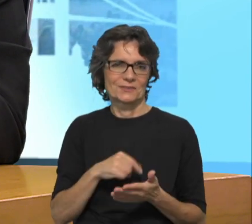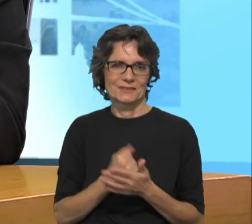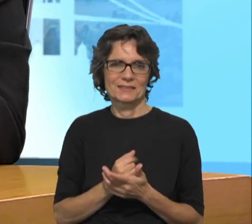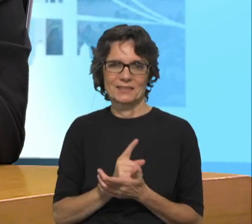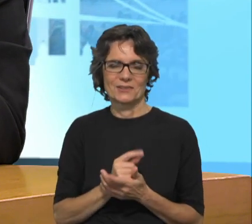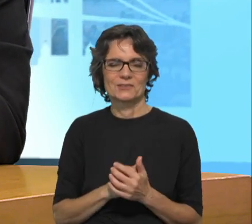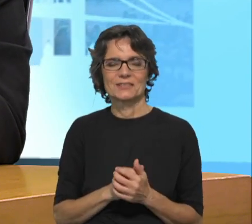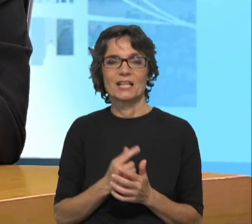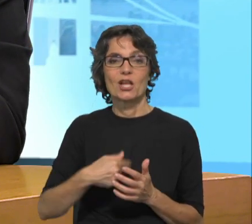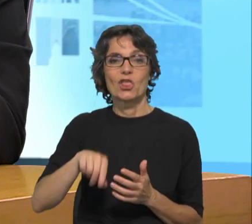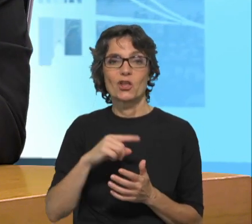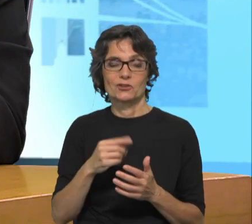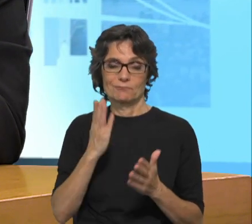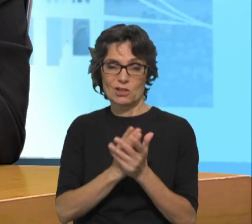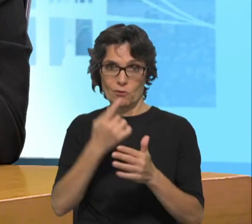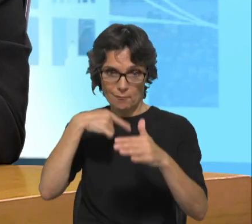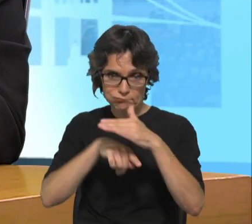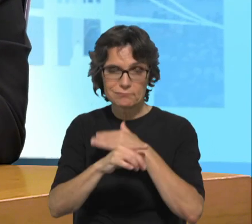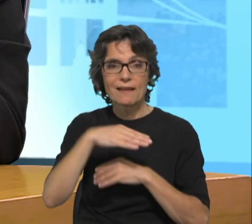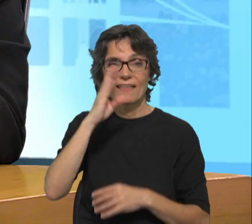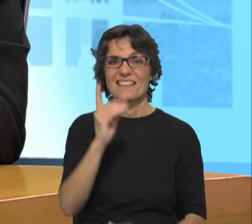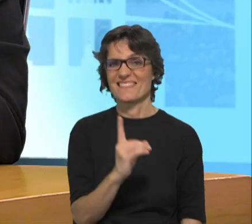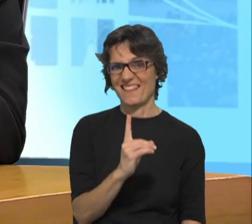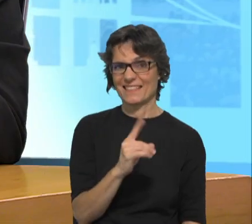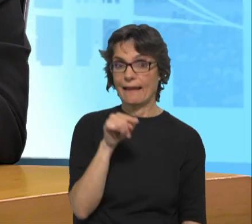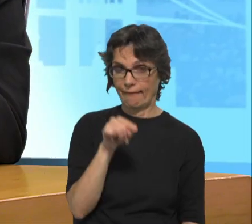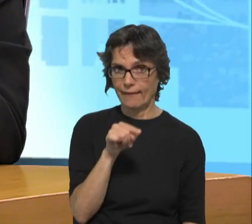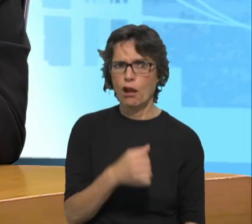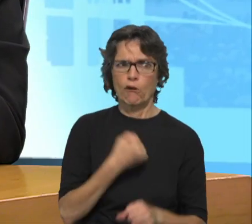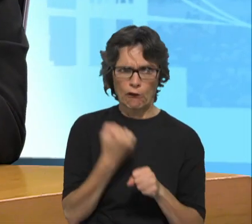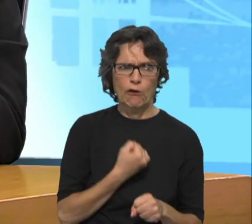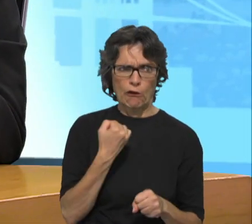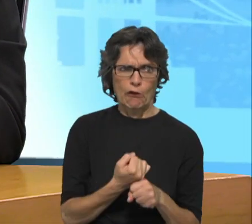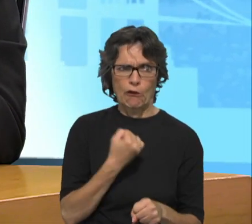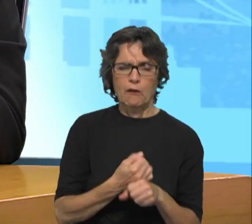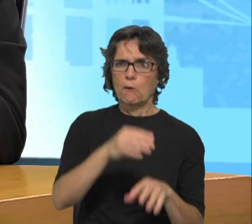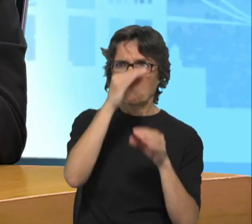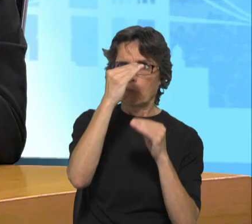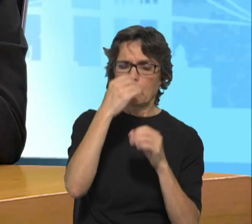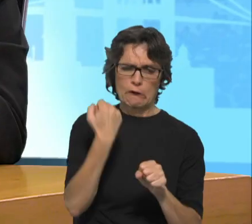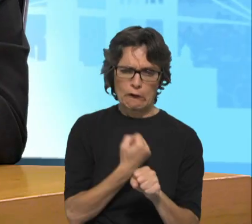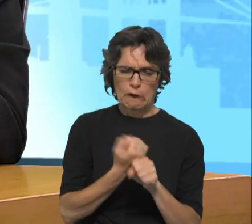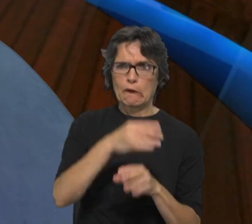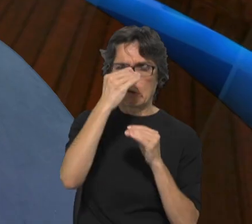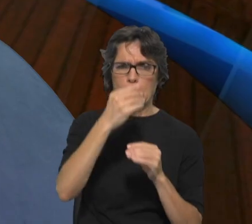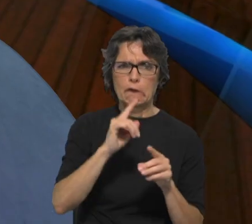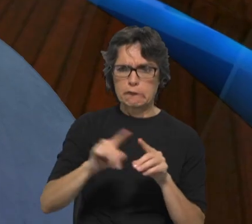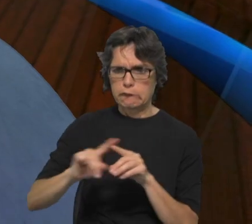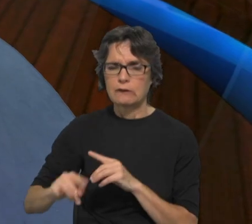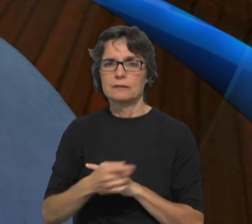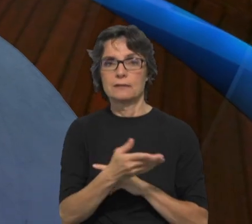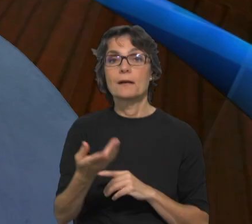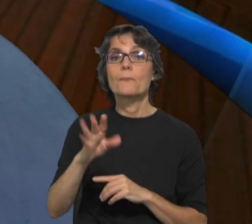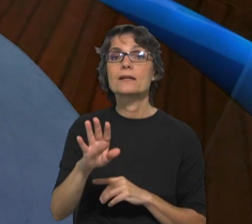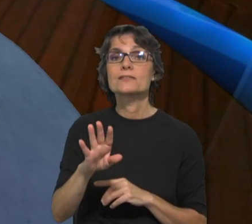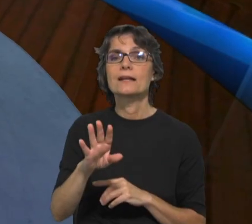facto, entramos na escola aos 6 anos e desde aí ensinam-nos sempre a trabalhar. Como é que se trabalha, como é que se faz isto, como é que se faz aquilo, mas há pouca gente